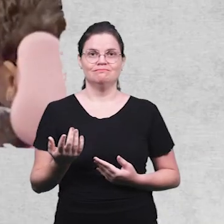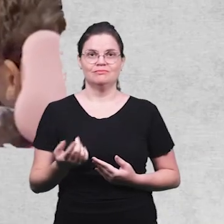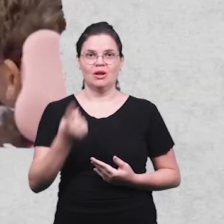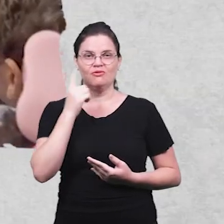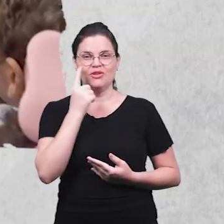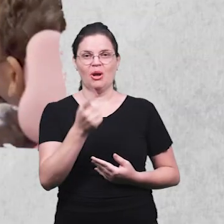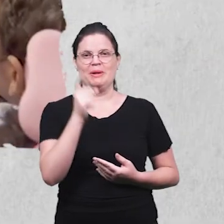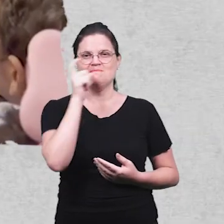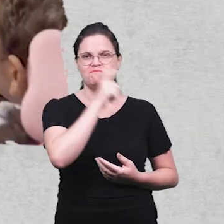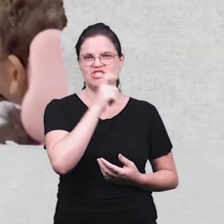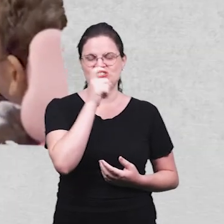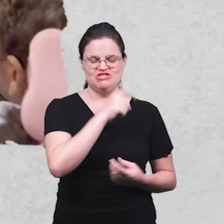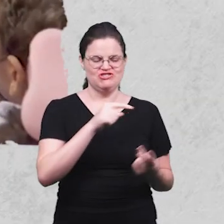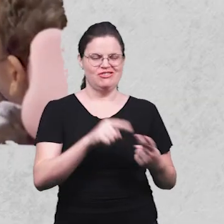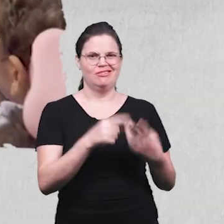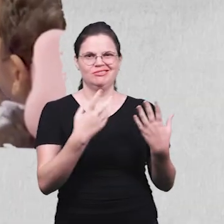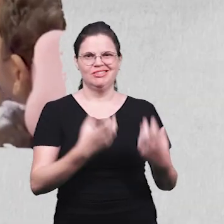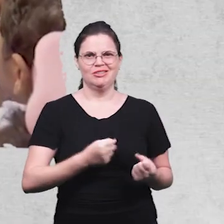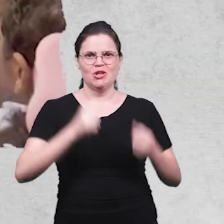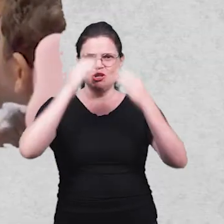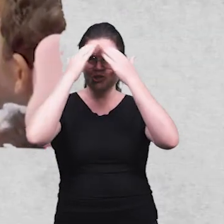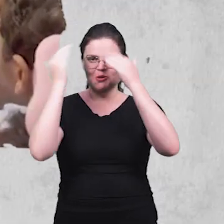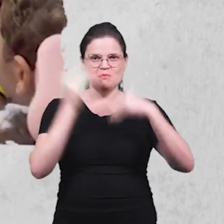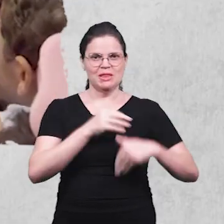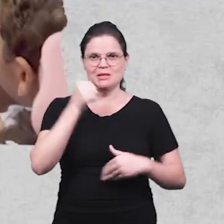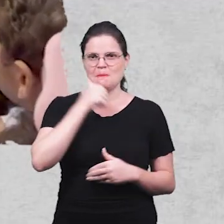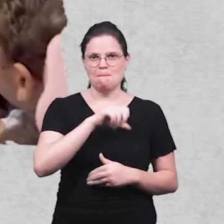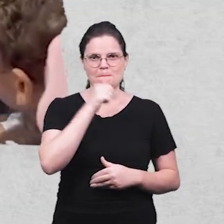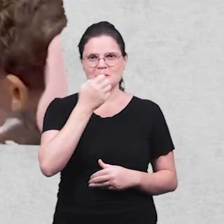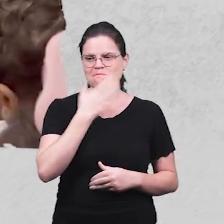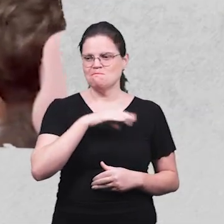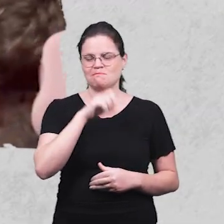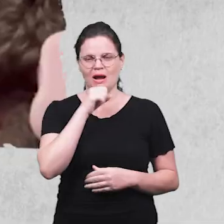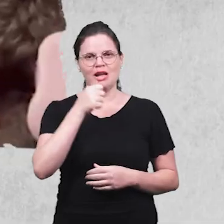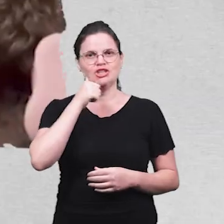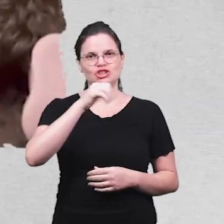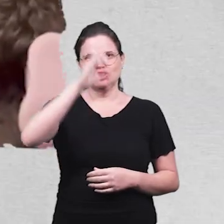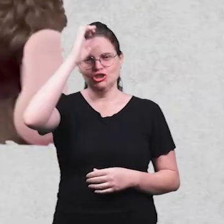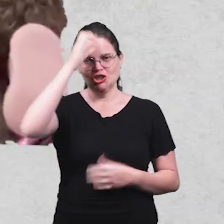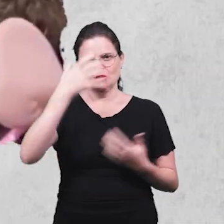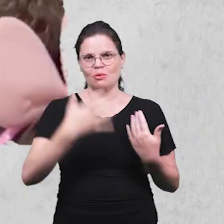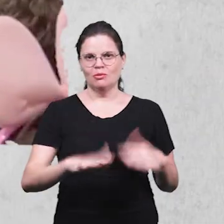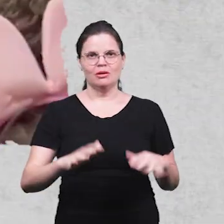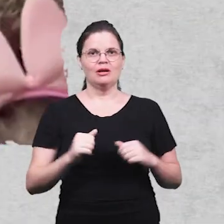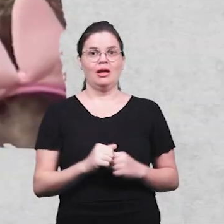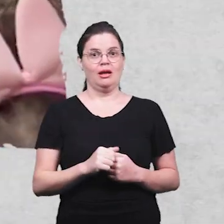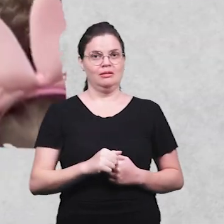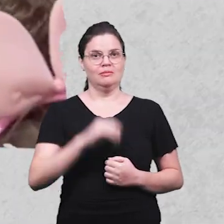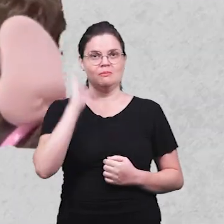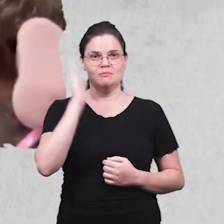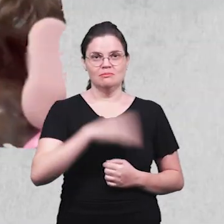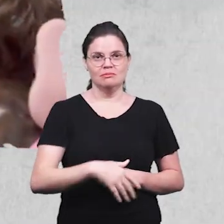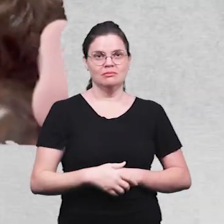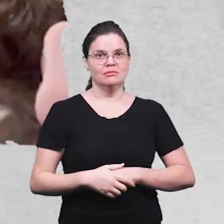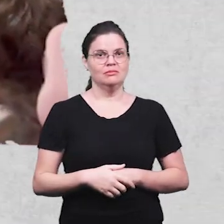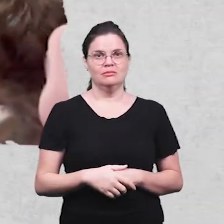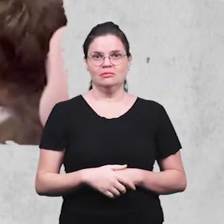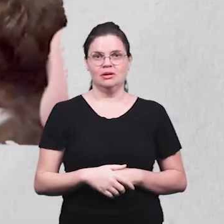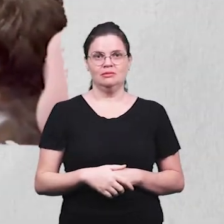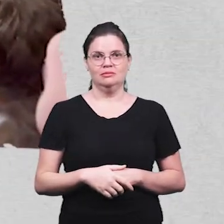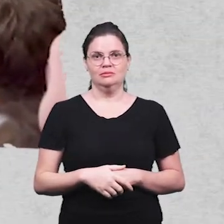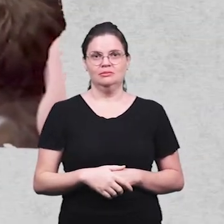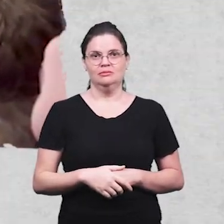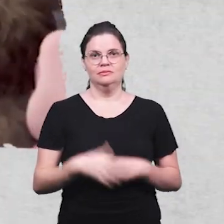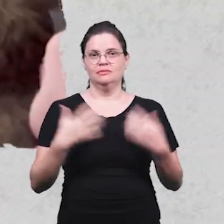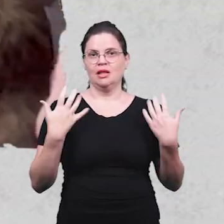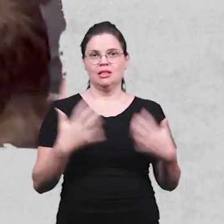aceitando mentira, tá aceitando desobedecer a mãe, o pai, a tia, todo mundo, ó. A pessoa não quer